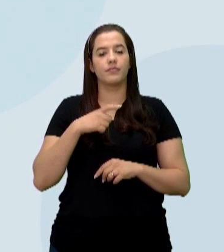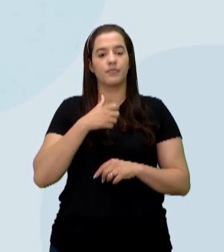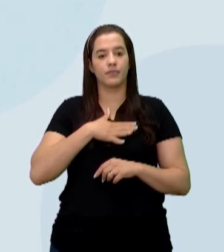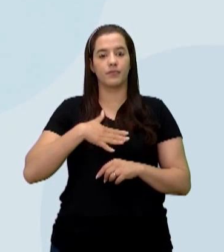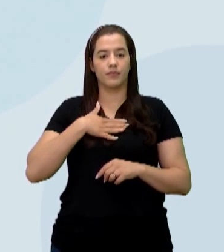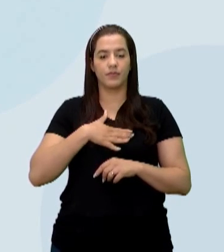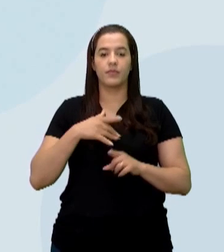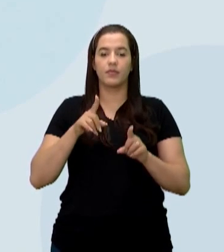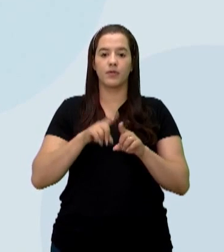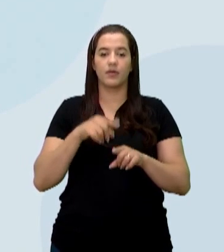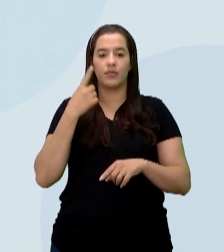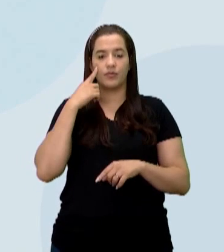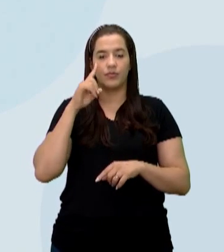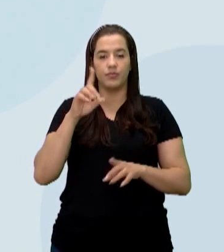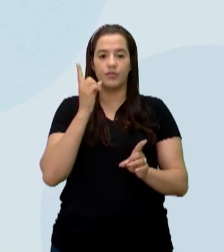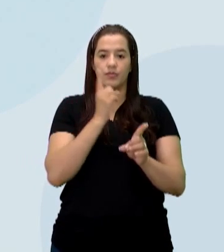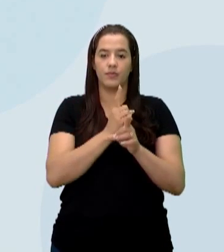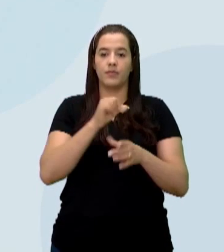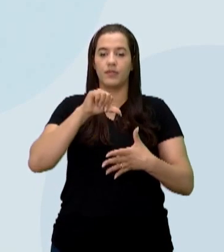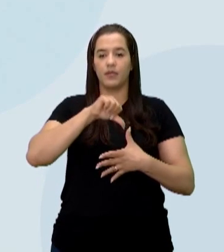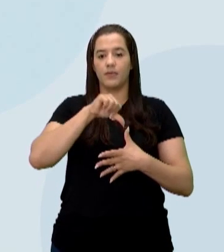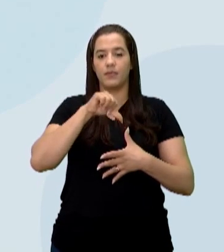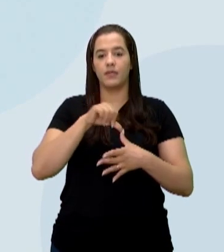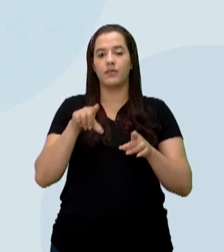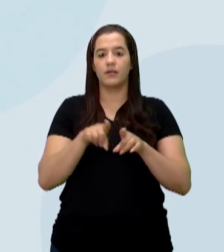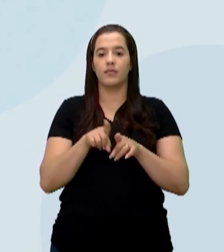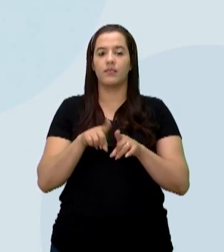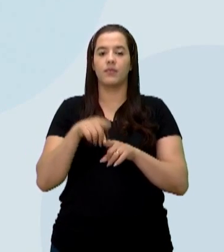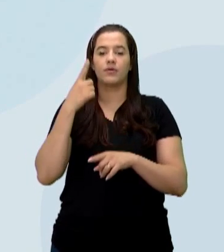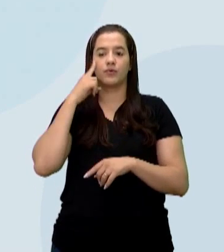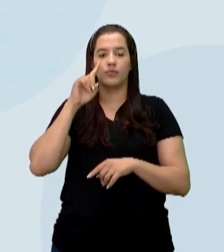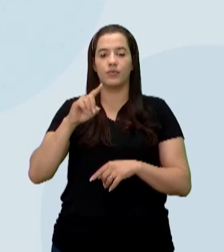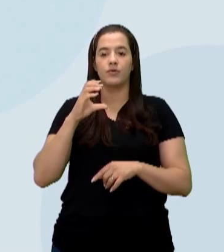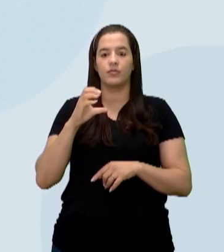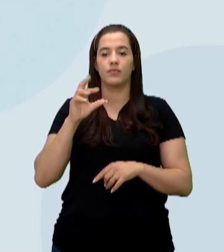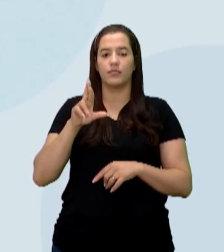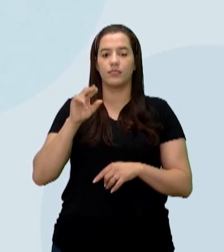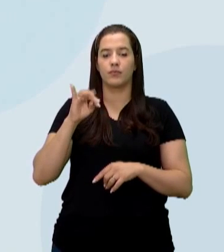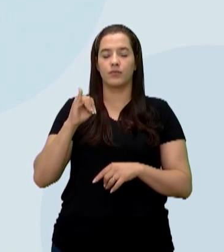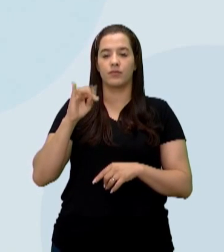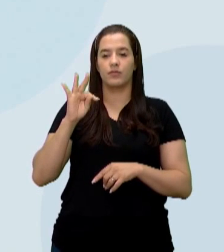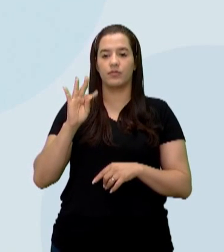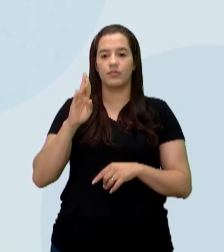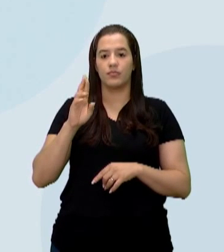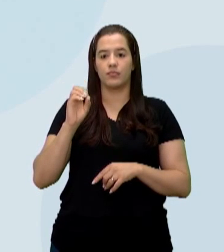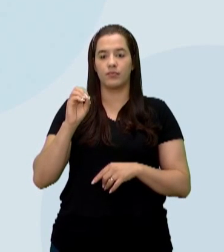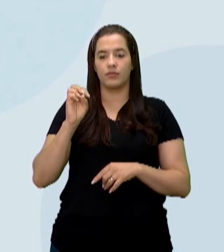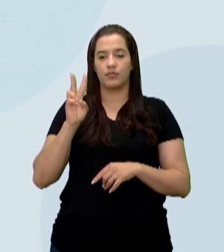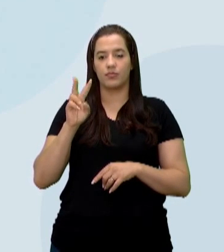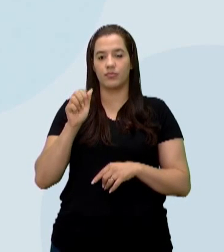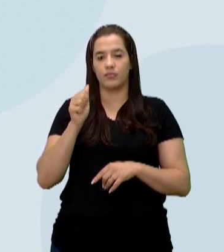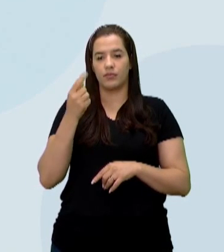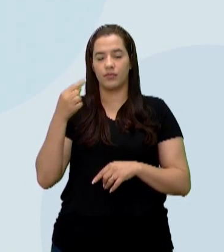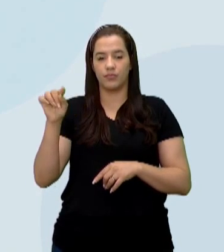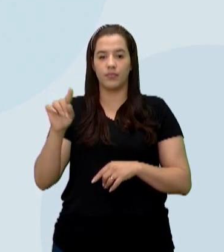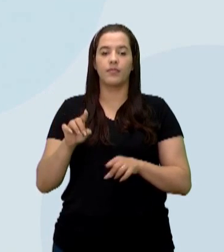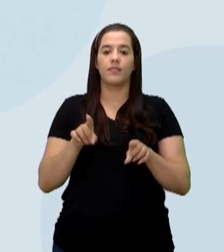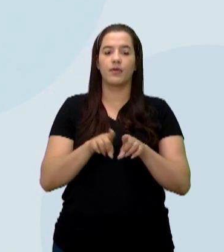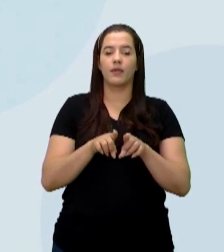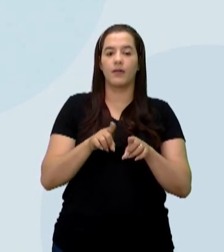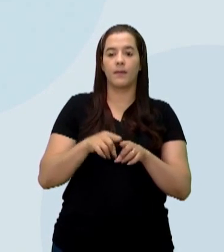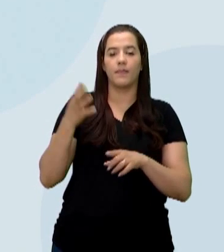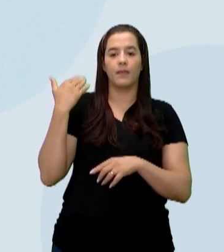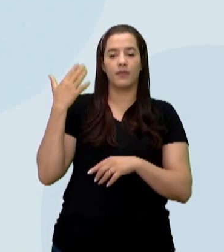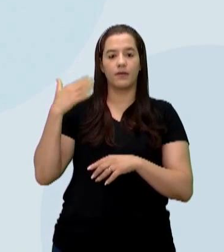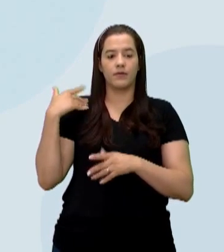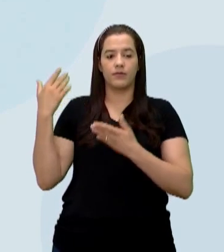de Cristóvão Colombo. O plano do genovês Cristóvão Colombo para chegar à Ásia foi rejeitado